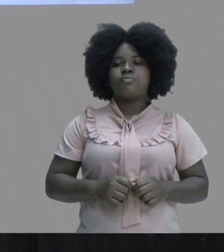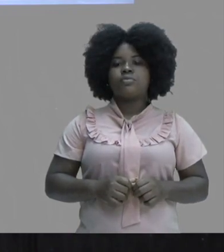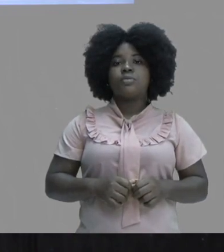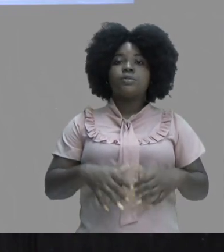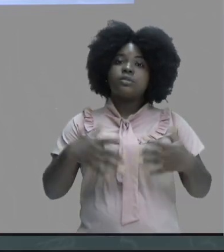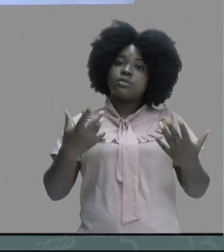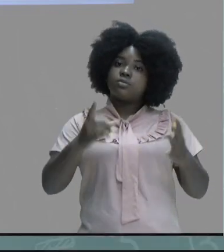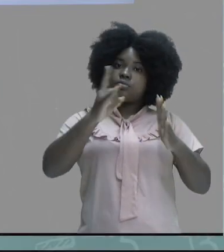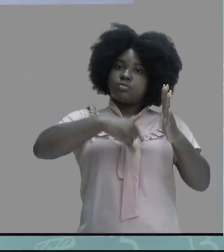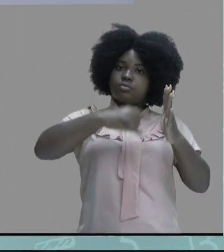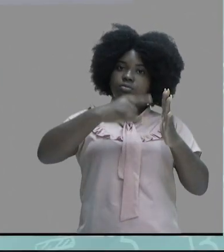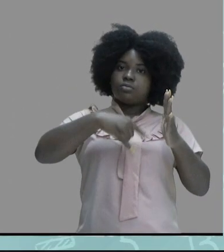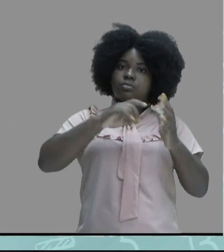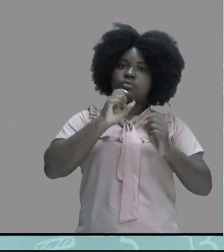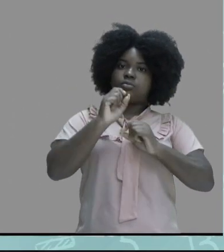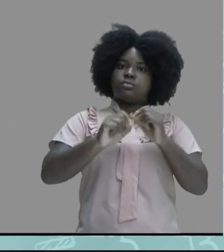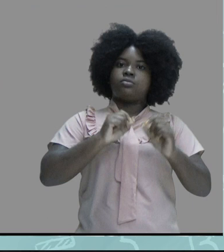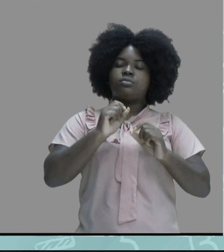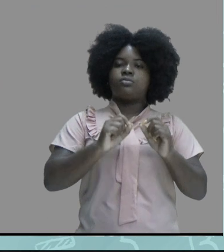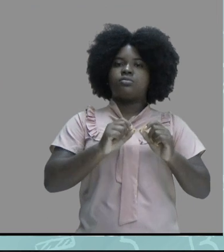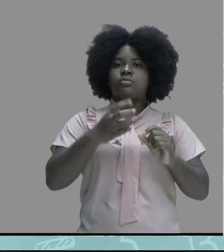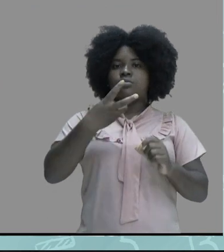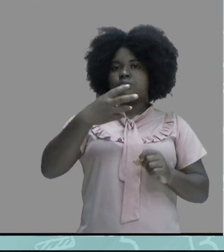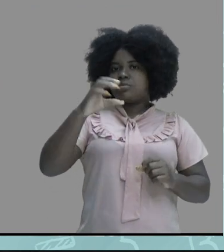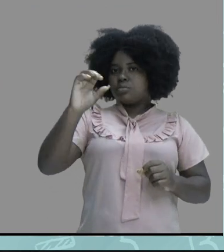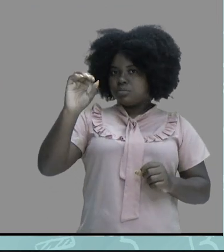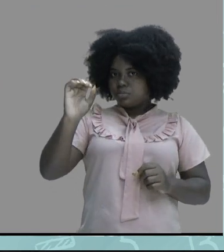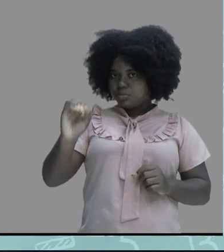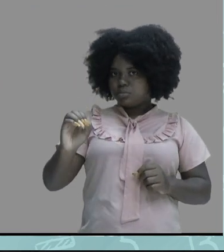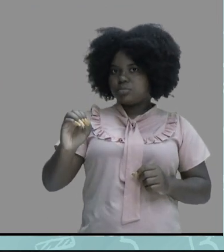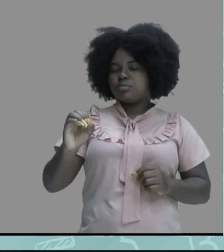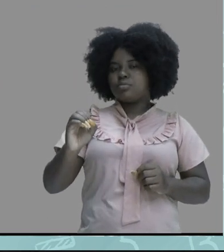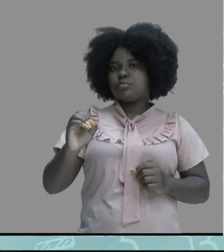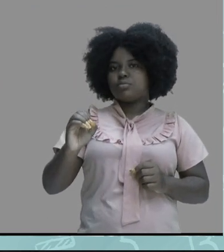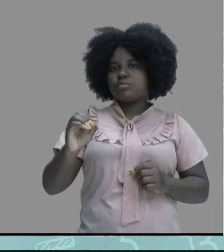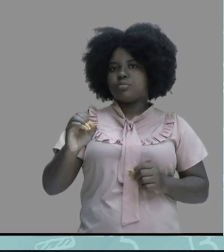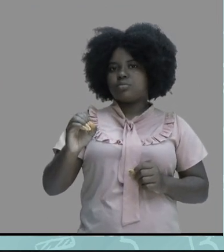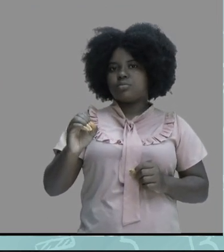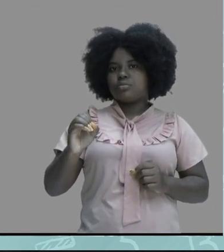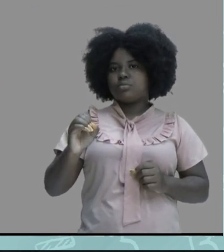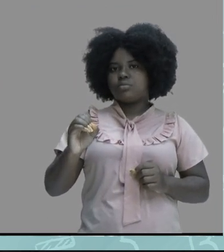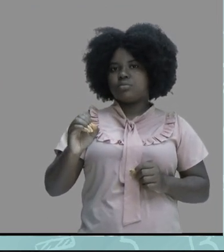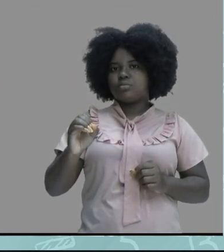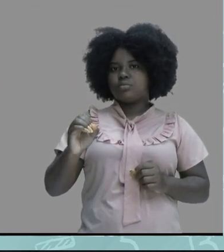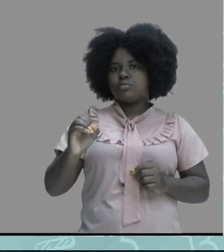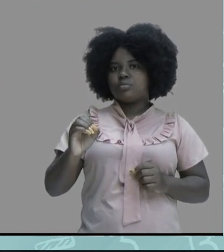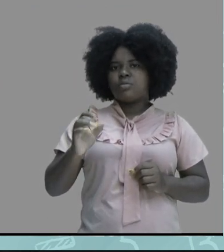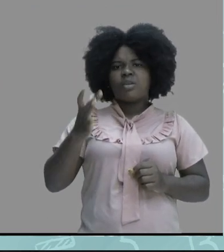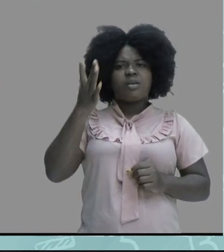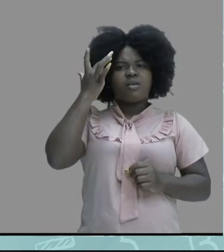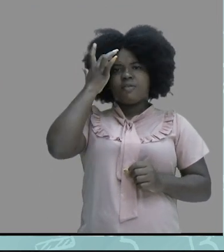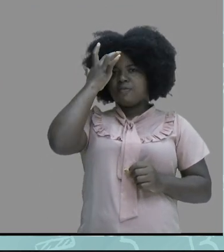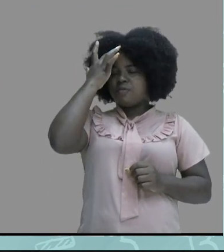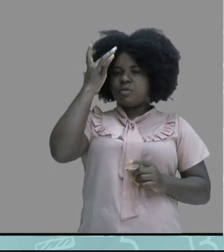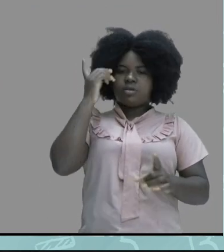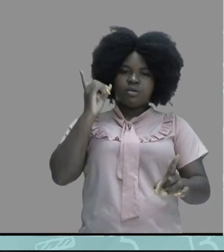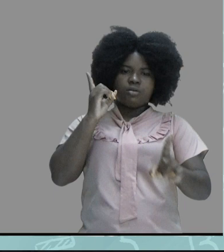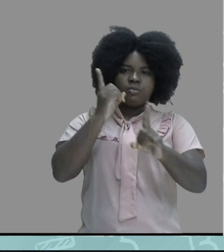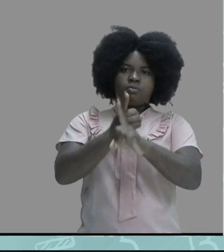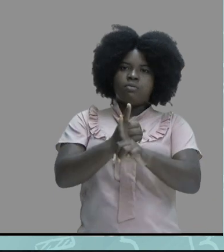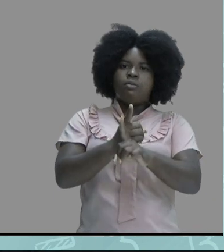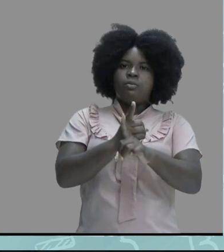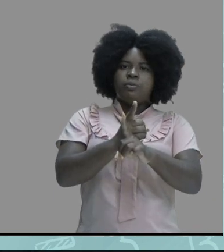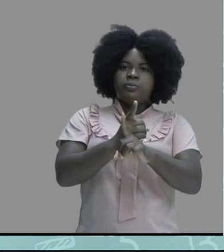eu já falei para ti, ela tem 30 artigos, tá? Você consegue facilmente encontrar ela, se tiver curiosidade, no